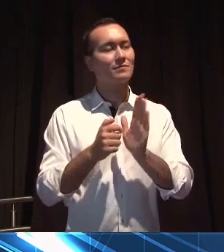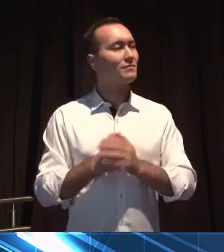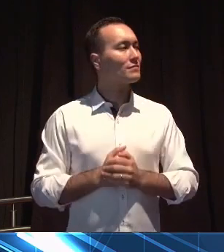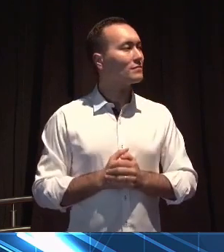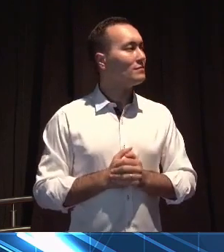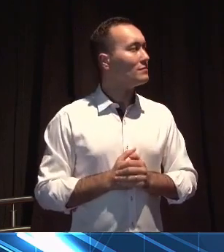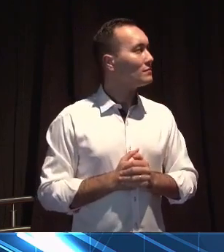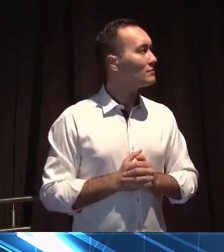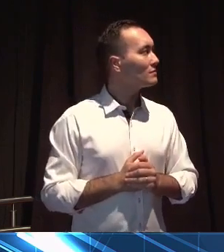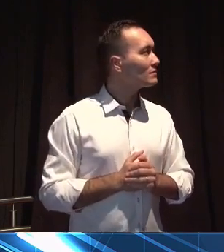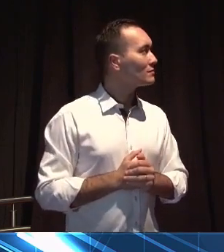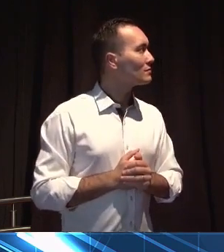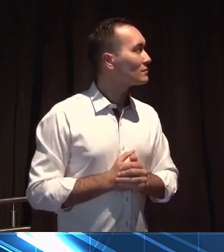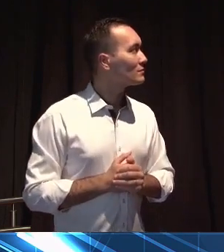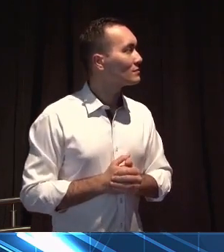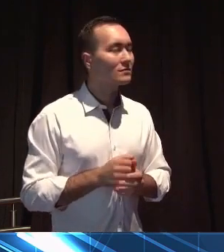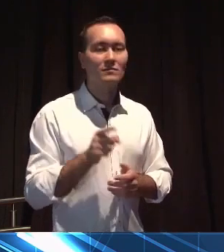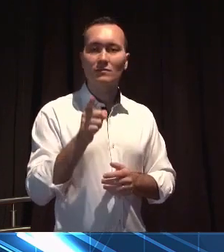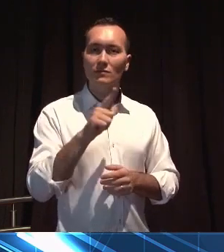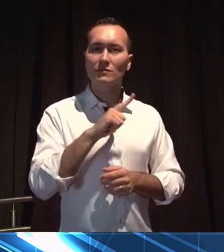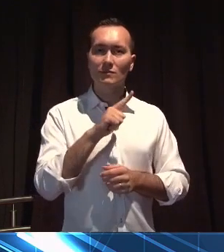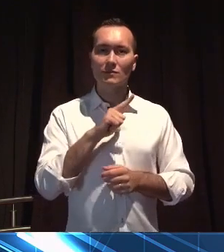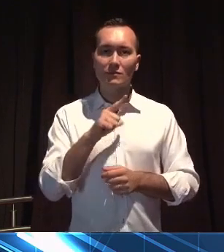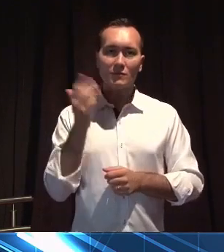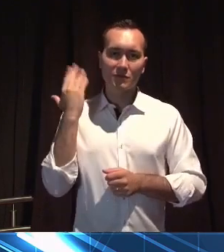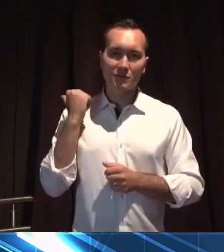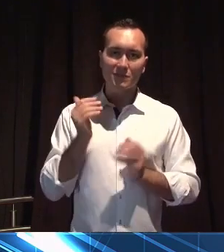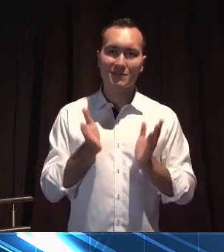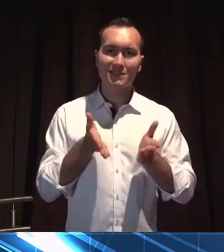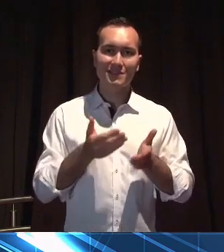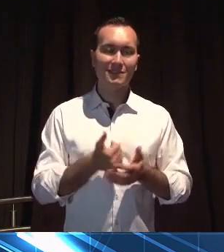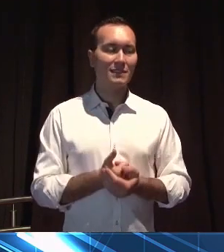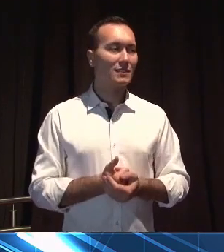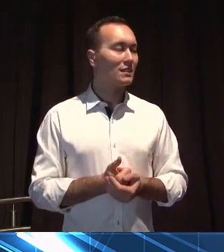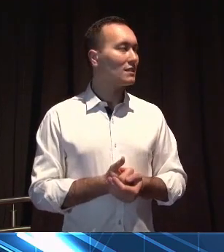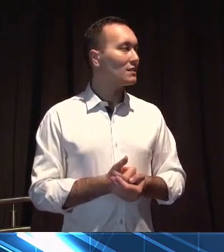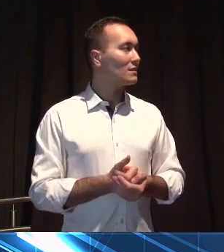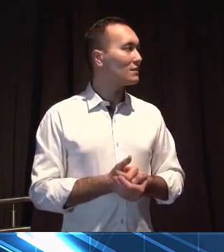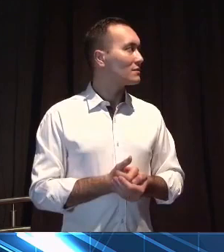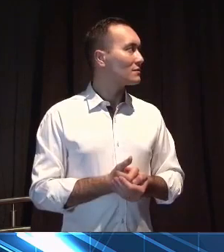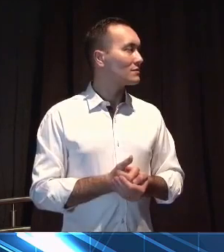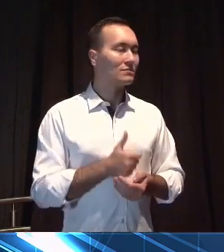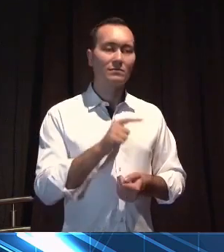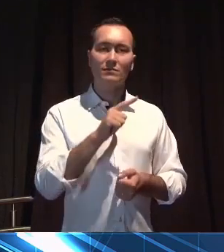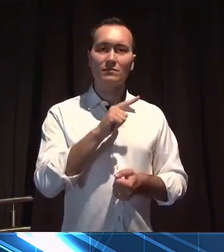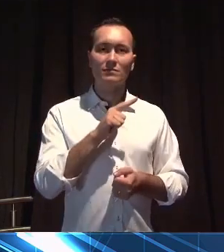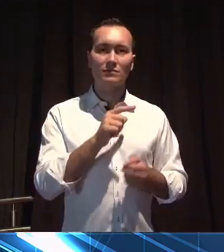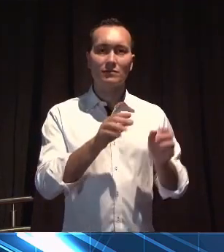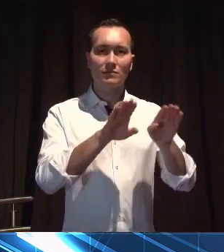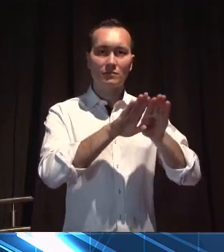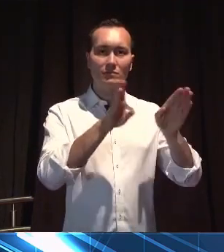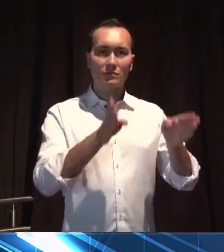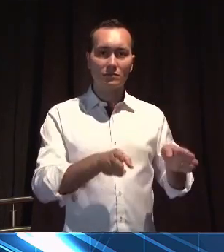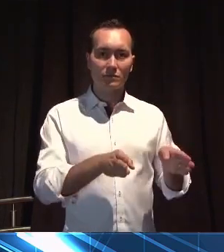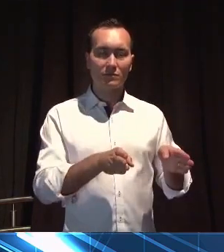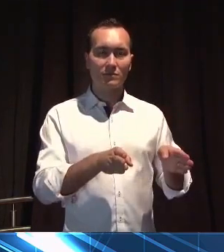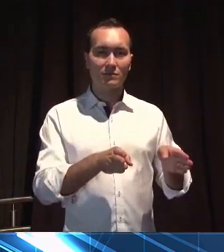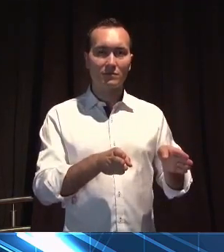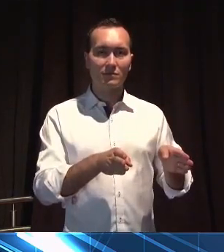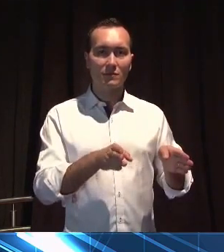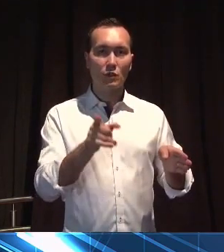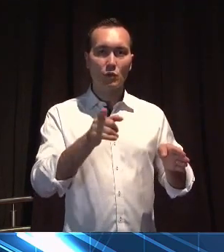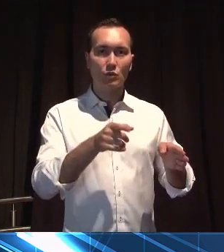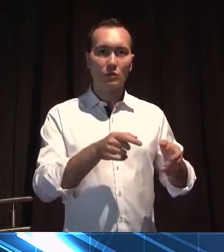tinha isso em casa na sala de casa tinha um amplificador quero núcleo do sistema aí você pulava coisas de entrada tipo uma fita